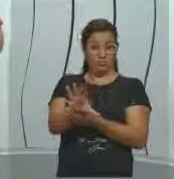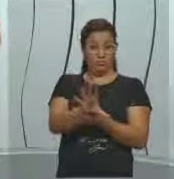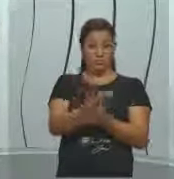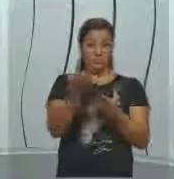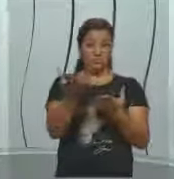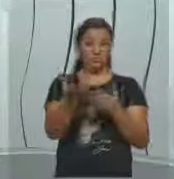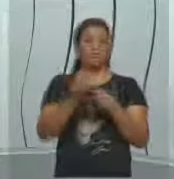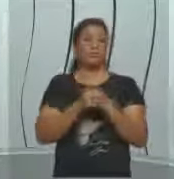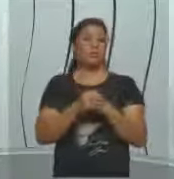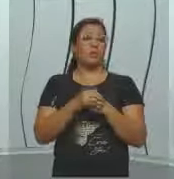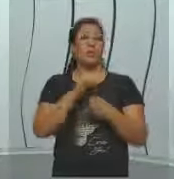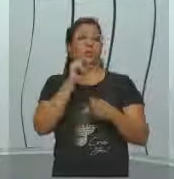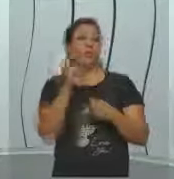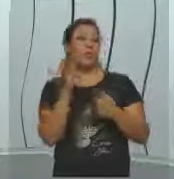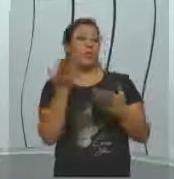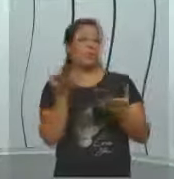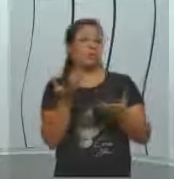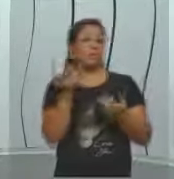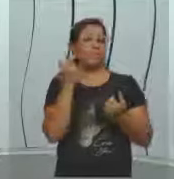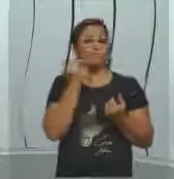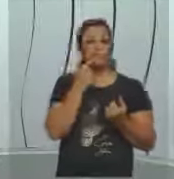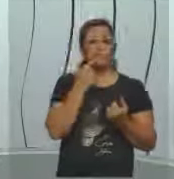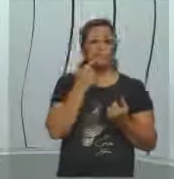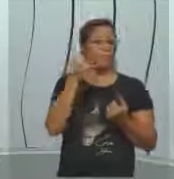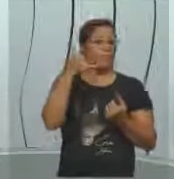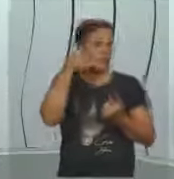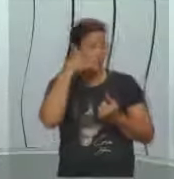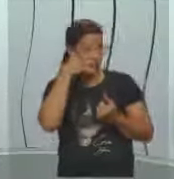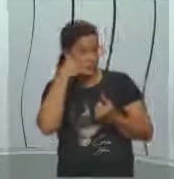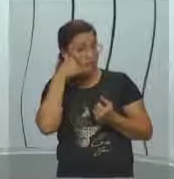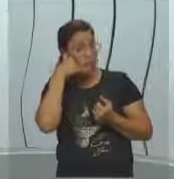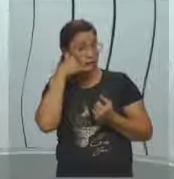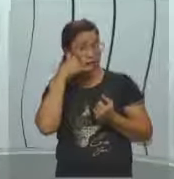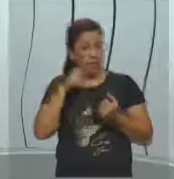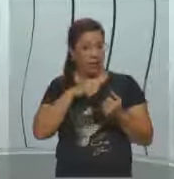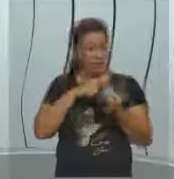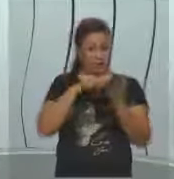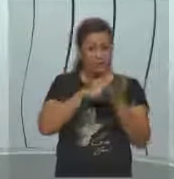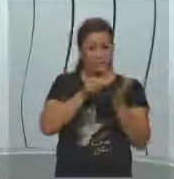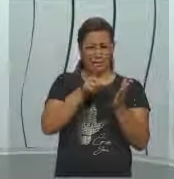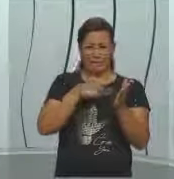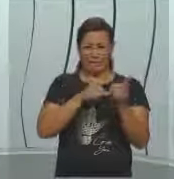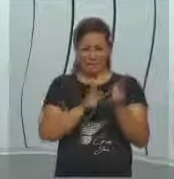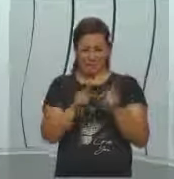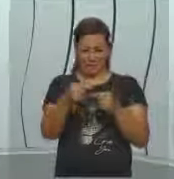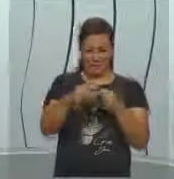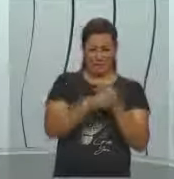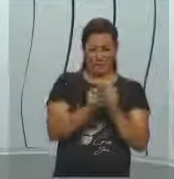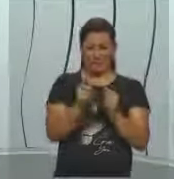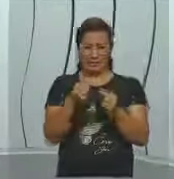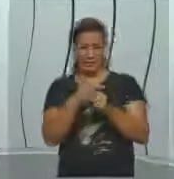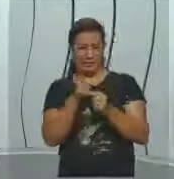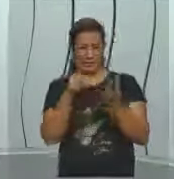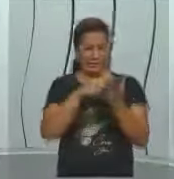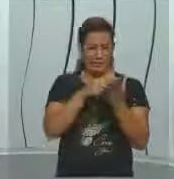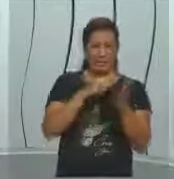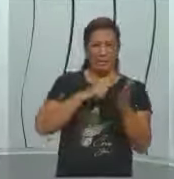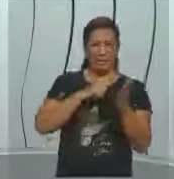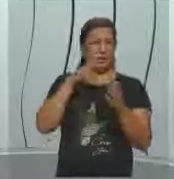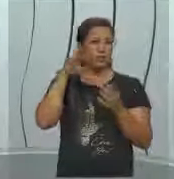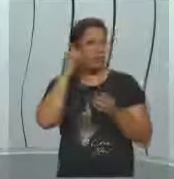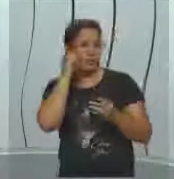num circuito de um celular, que aí você tem vários e vários componentes que vão gerar imagem, vão gerar